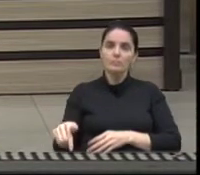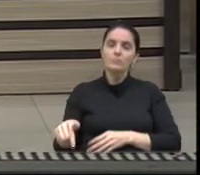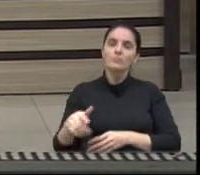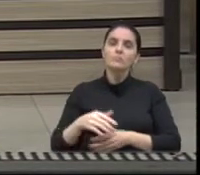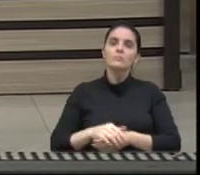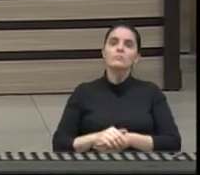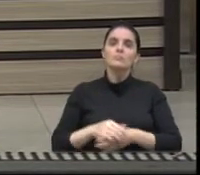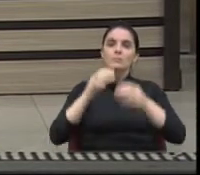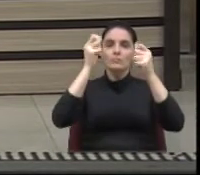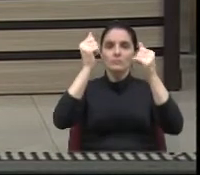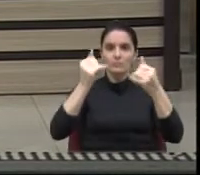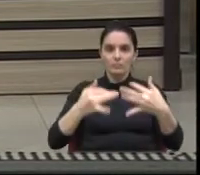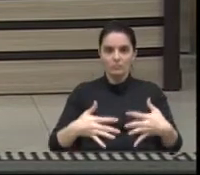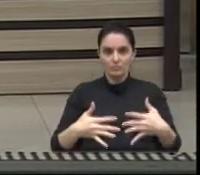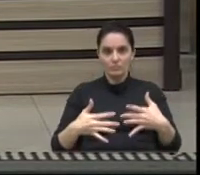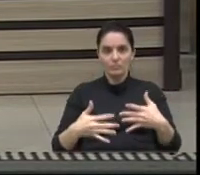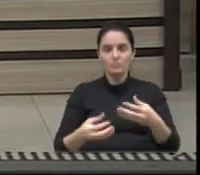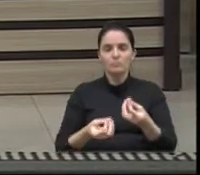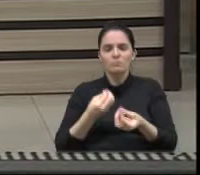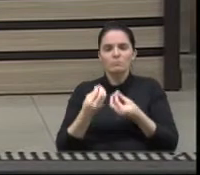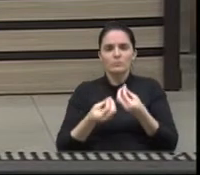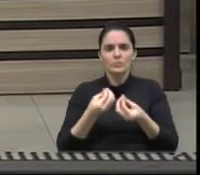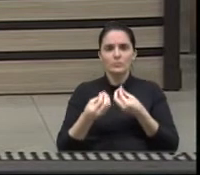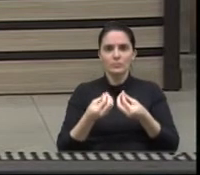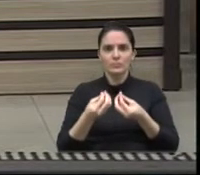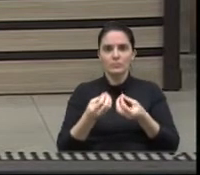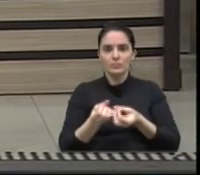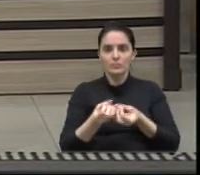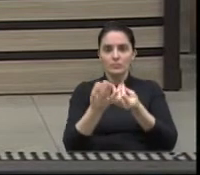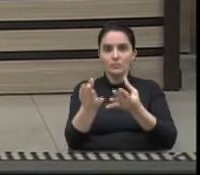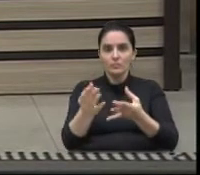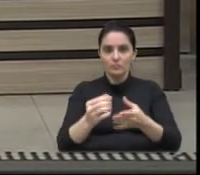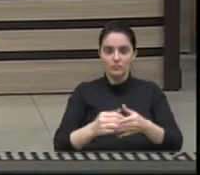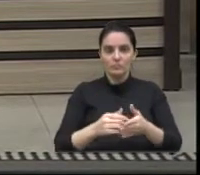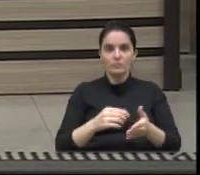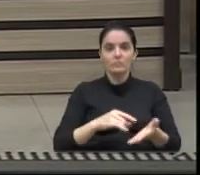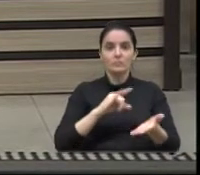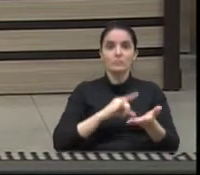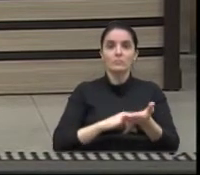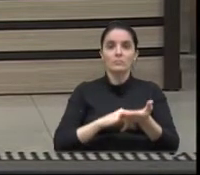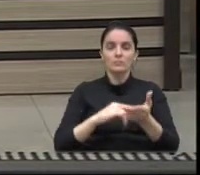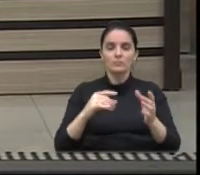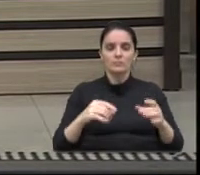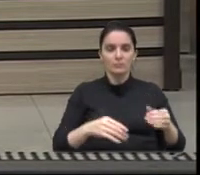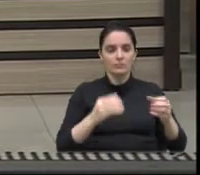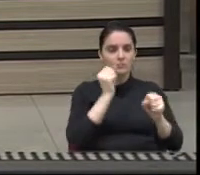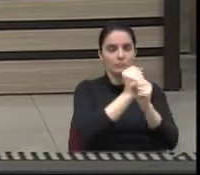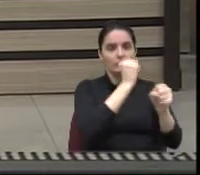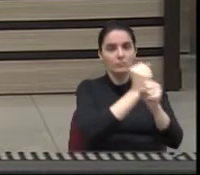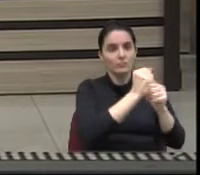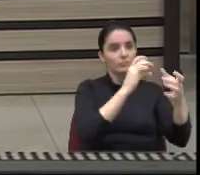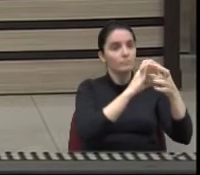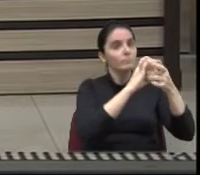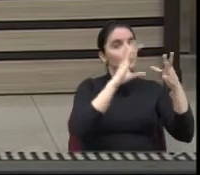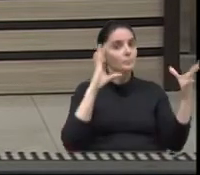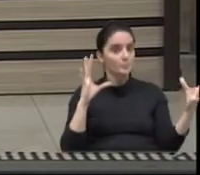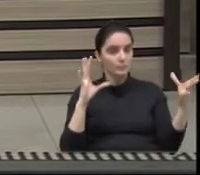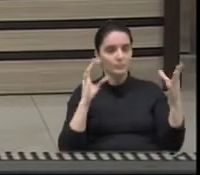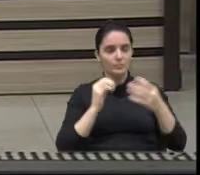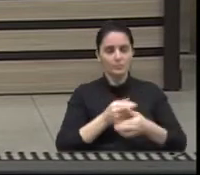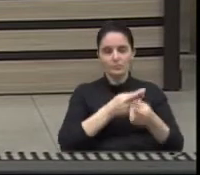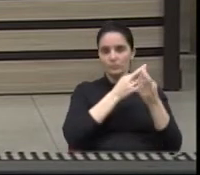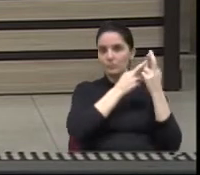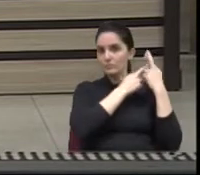128/2017, dispõe sobre critérios adicionais para a concessão de alvará de construção às construtoras e incorporadores e da